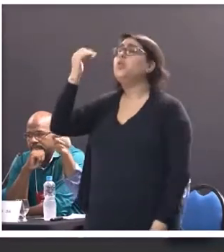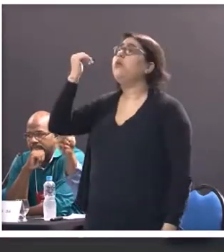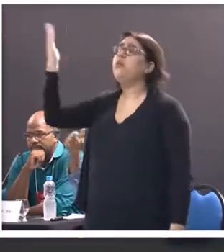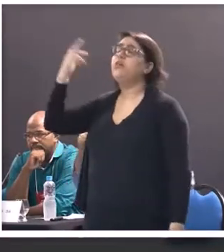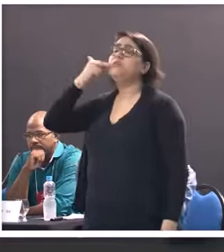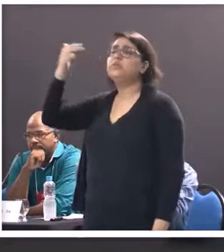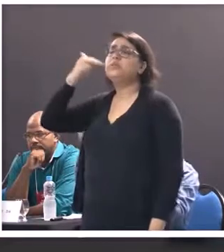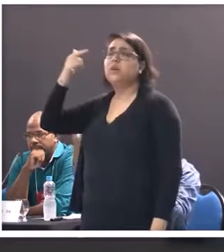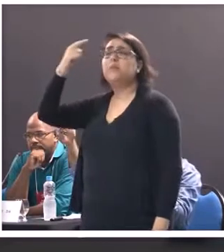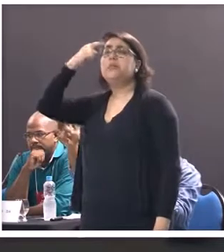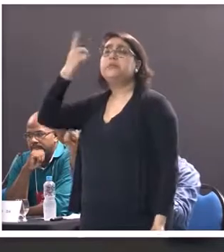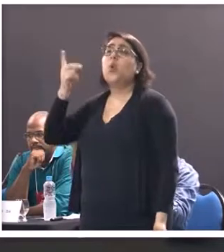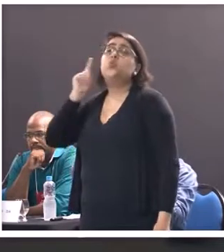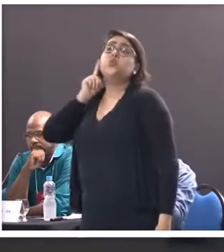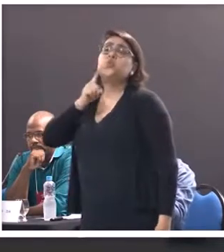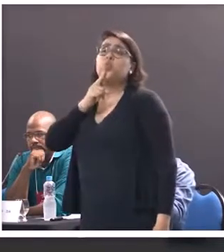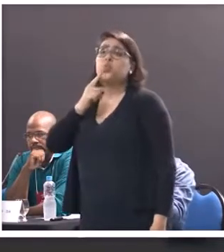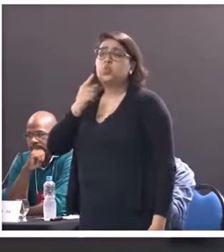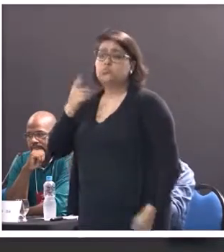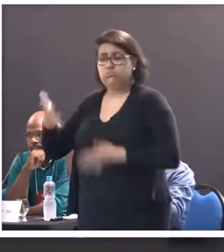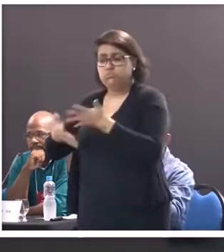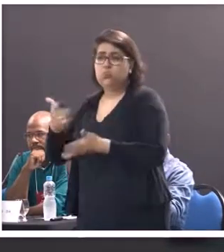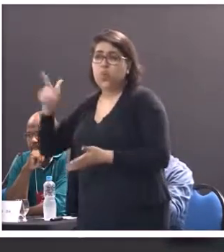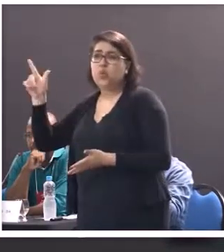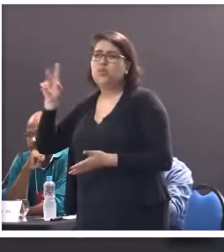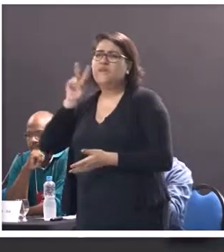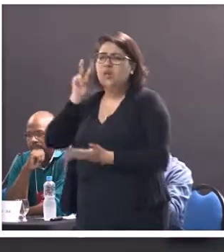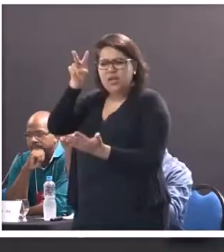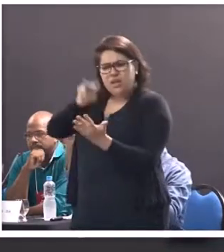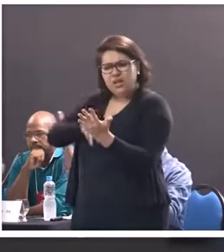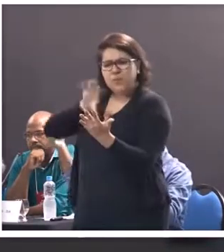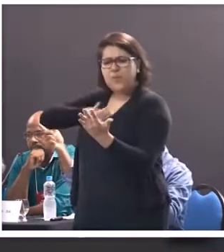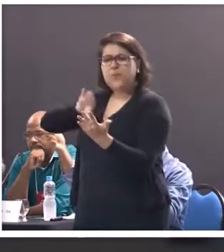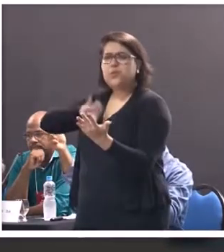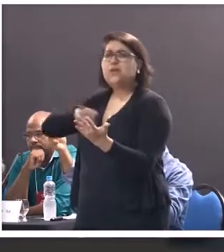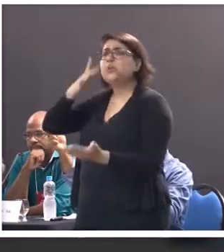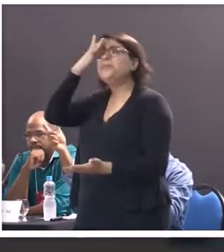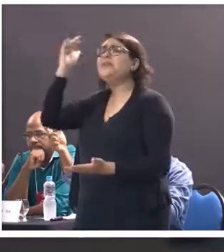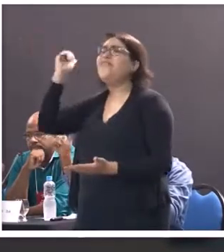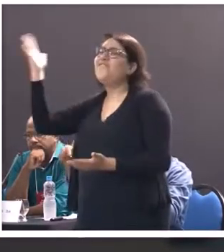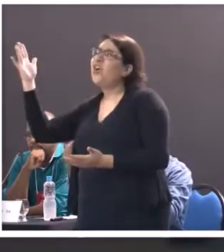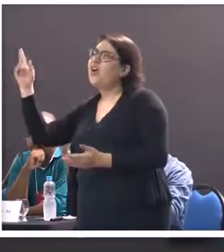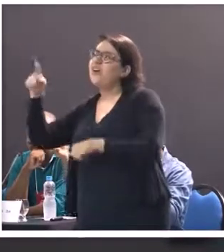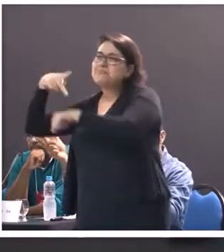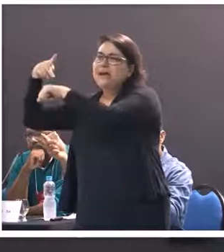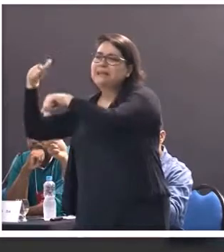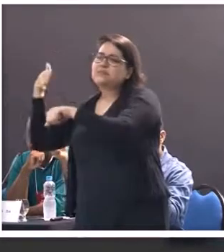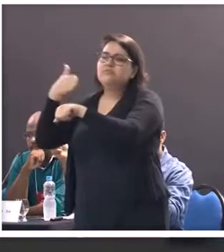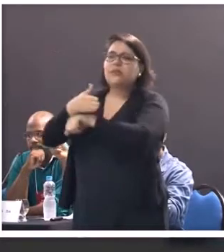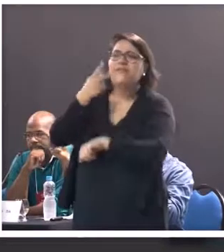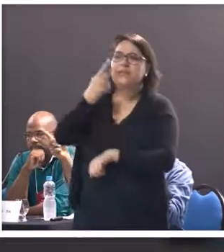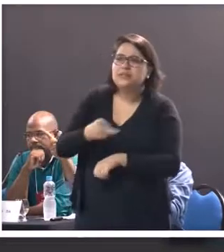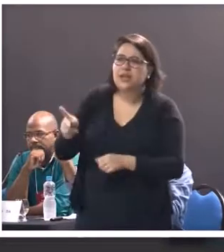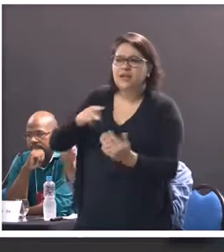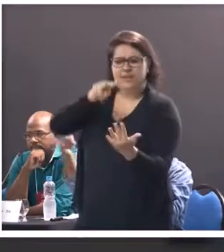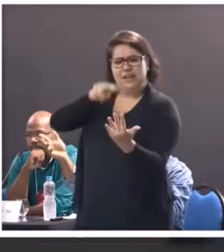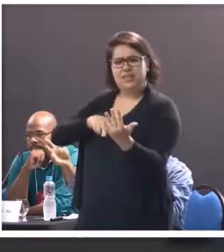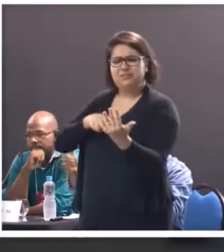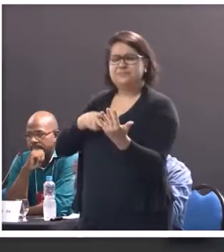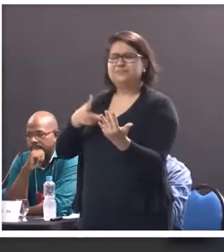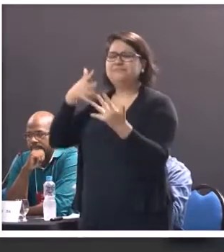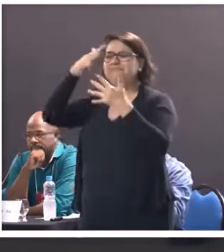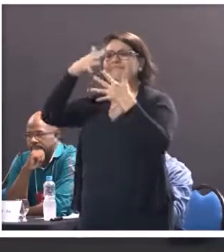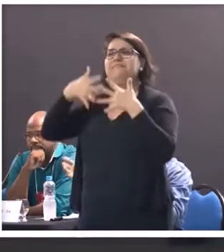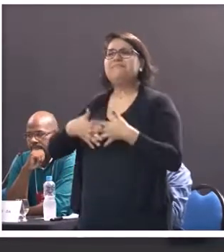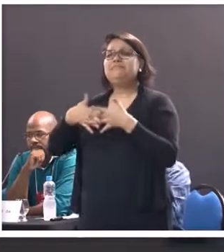linguístico, você pensa no surdo, quando ele está aprendendo português, ou qualquer estrangeiro que venha de fora, para ele entender isso. Porque